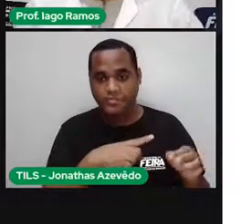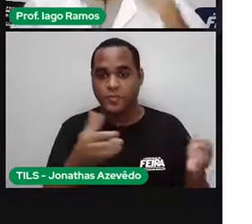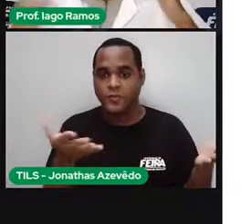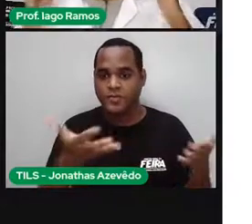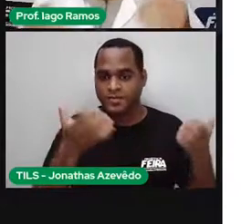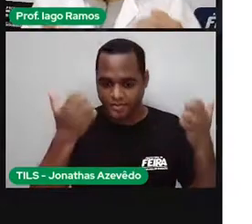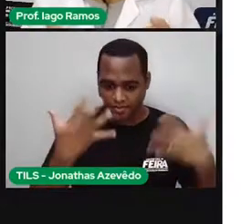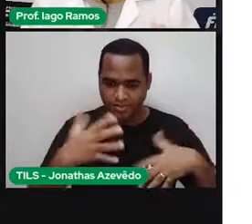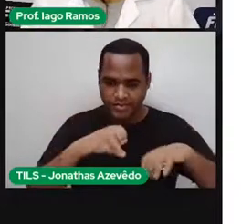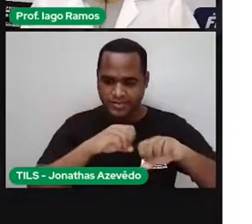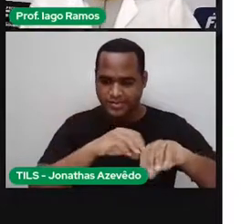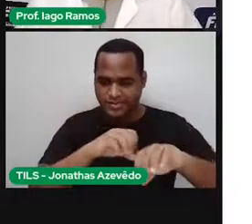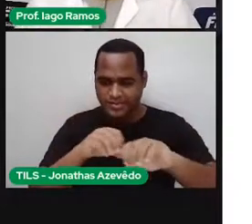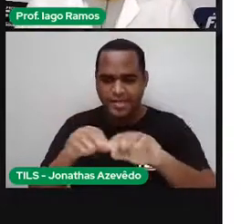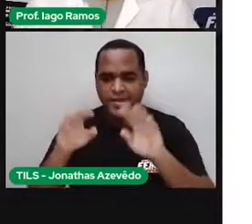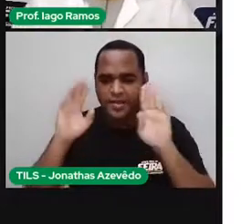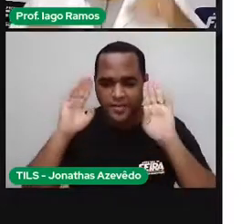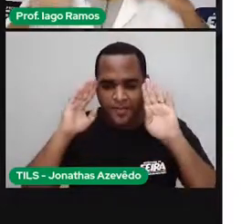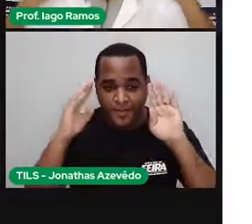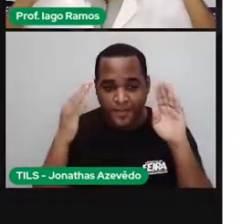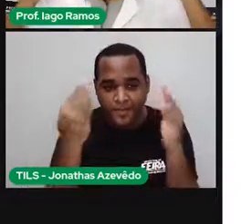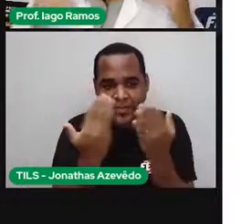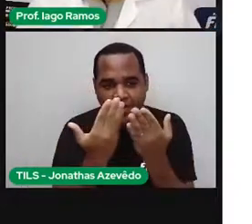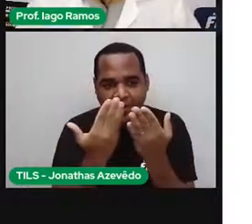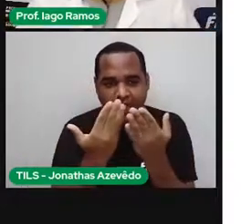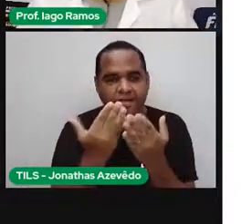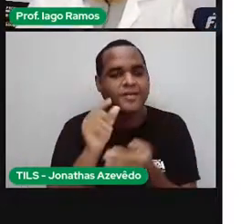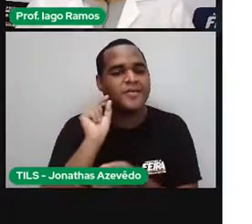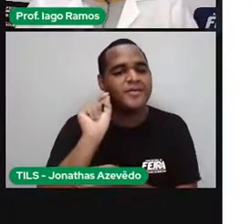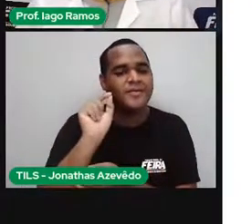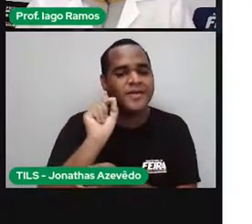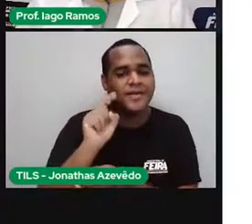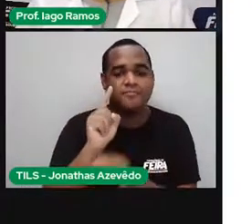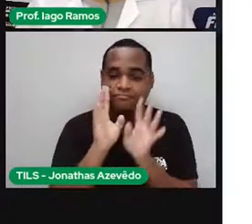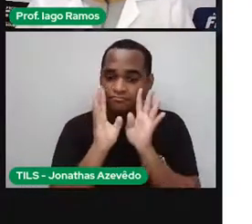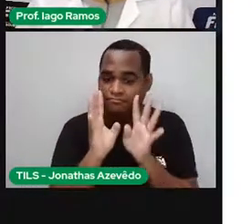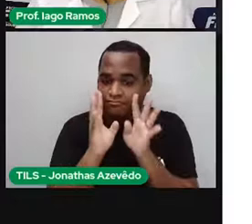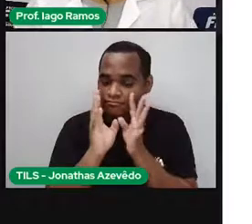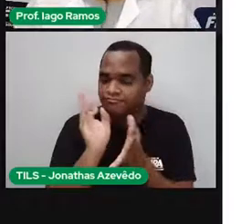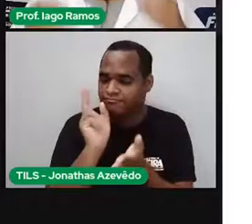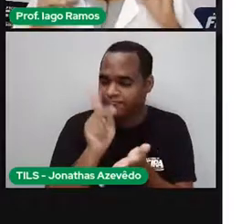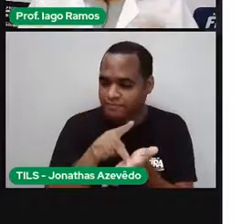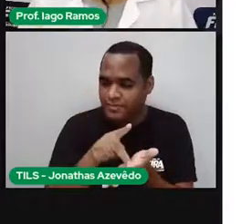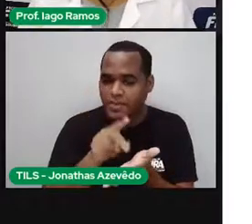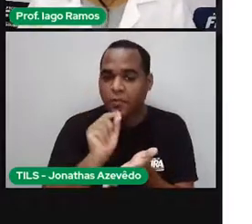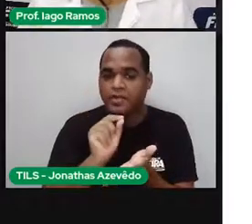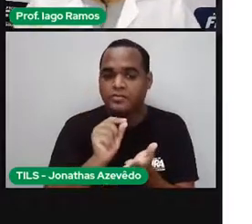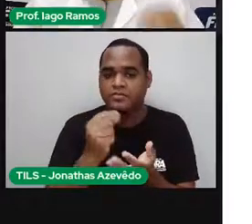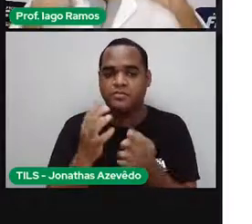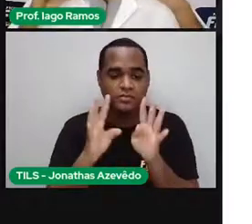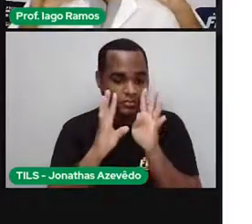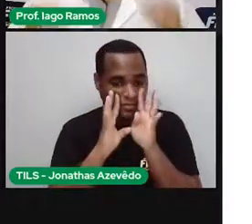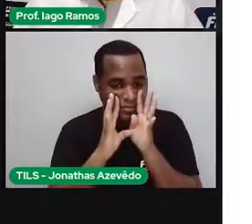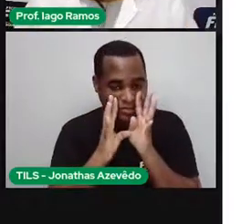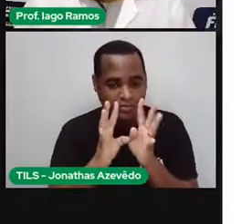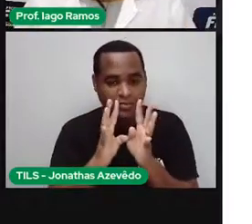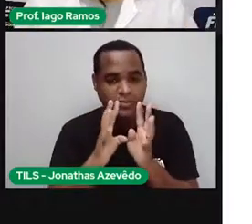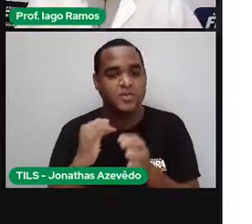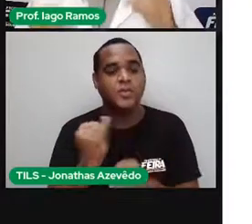aula de hoje a gente vai focar a gente vai dar mais atenção na verdade a gente vai dar atenção